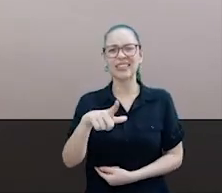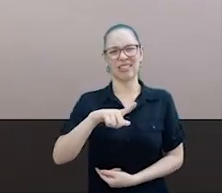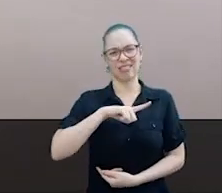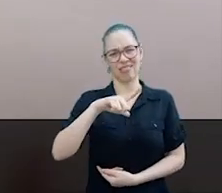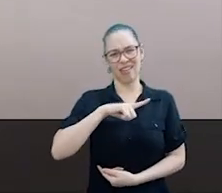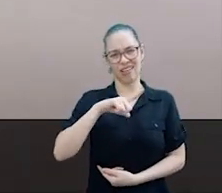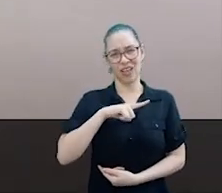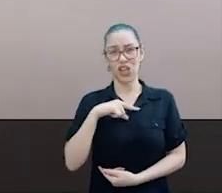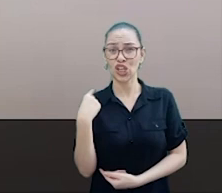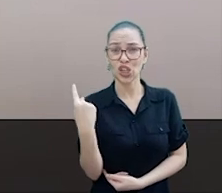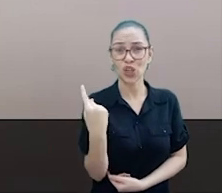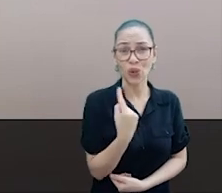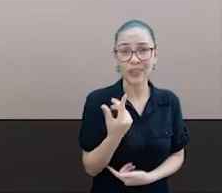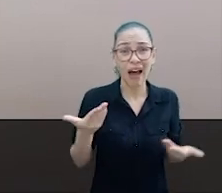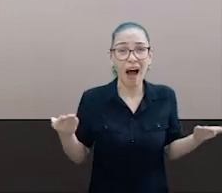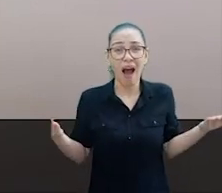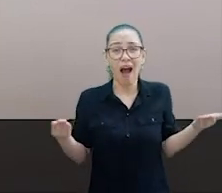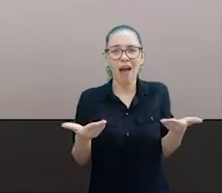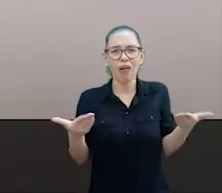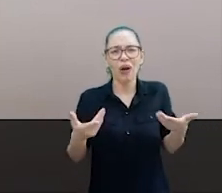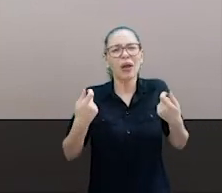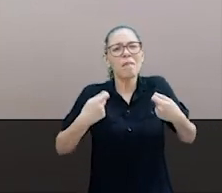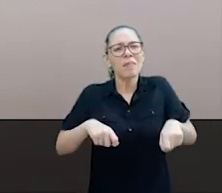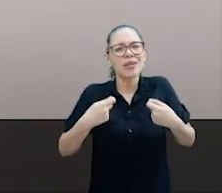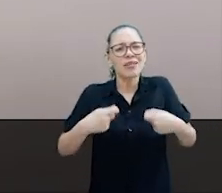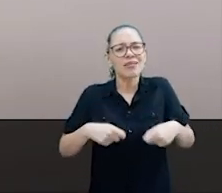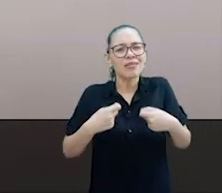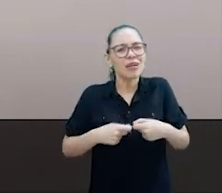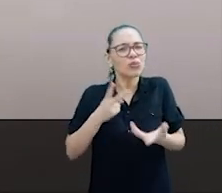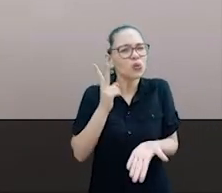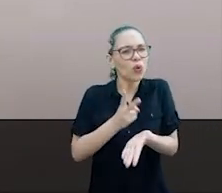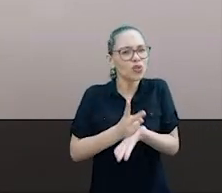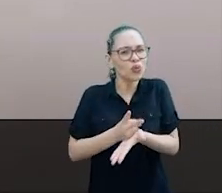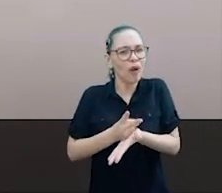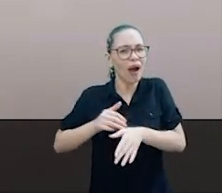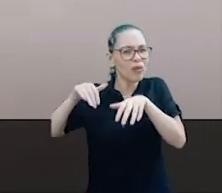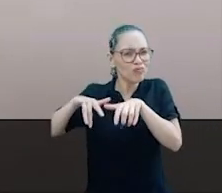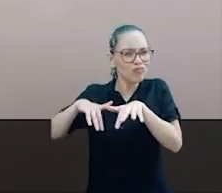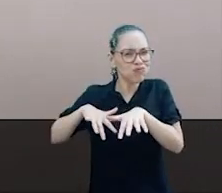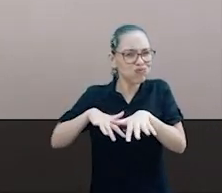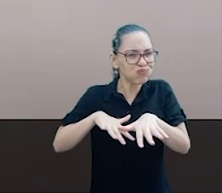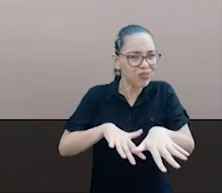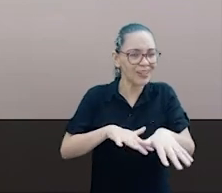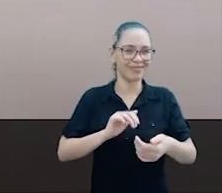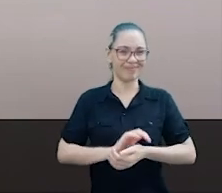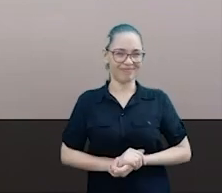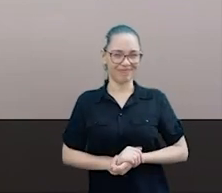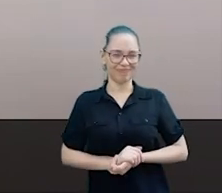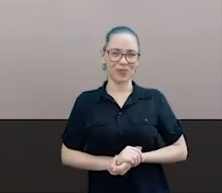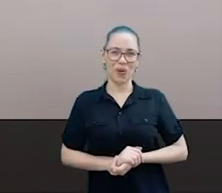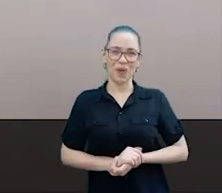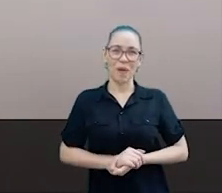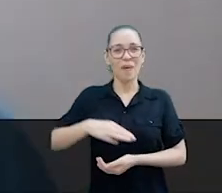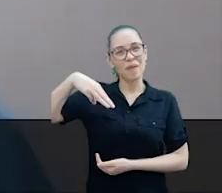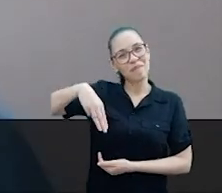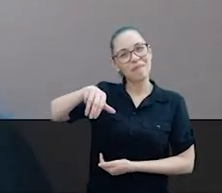sua criatividade, nos levou como categoria a assumir lugares muito importantes nas bandeiras de direitos humanos